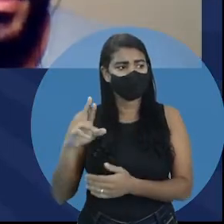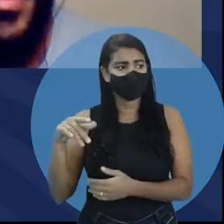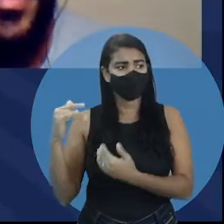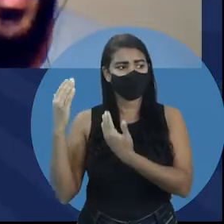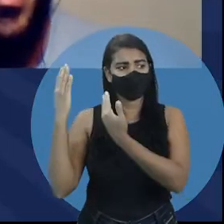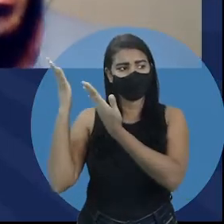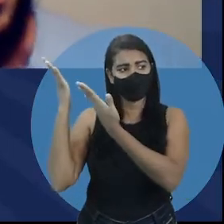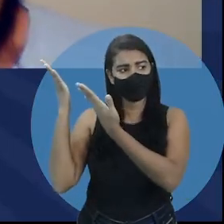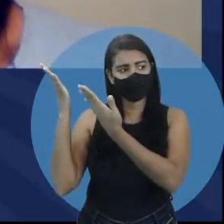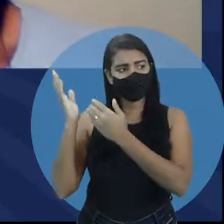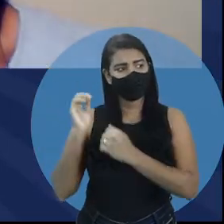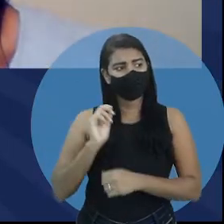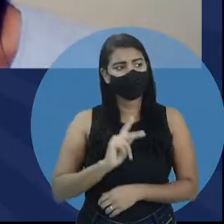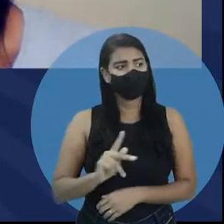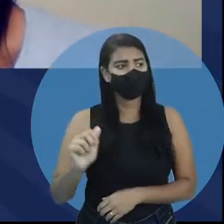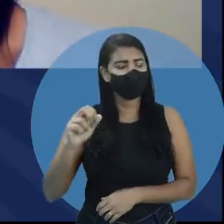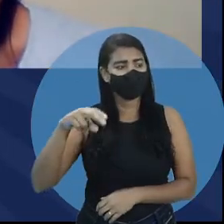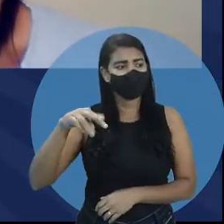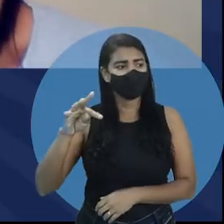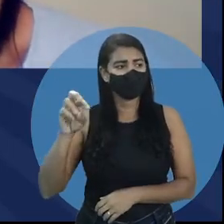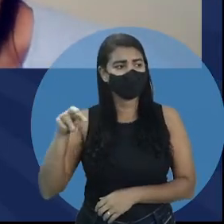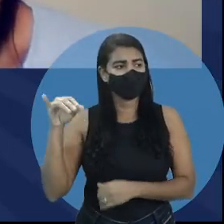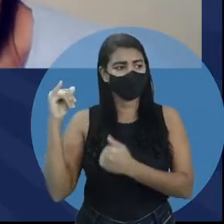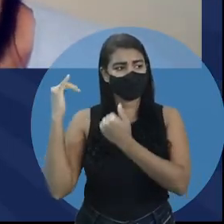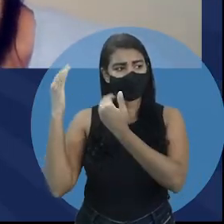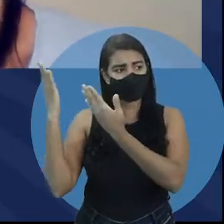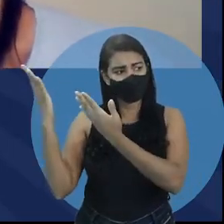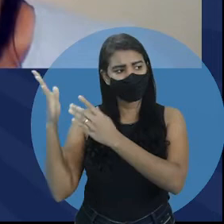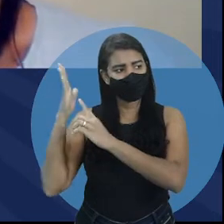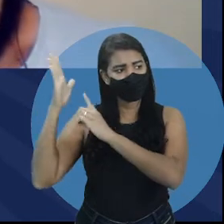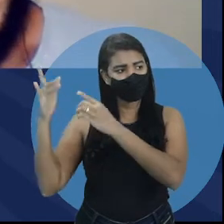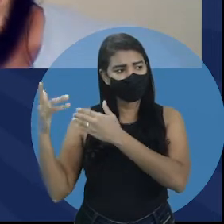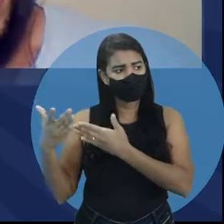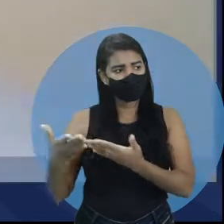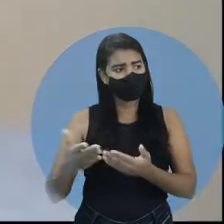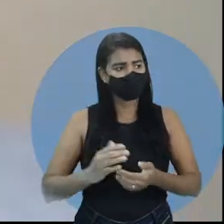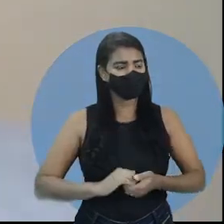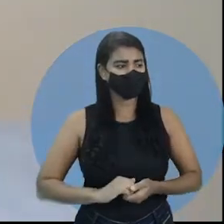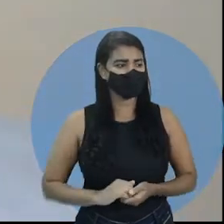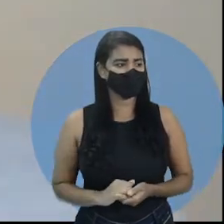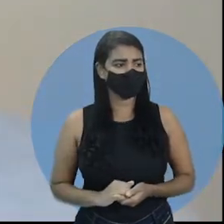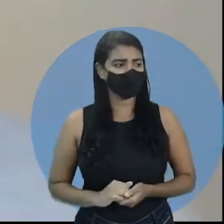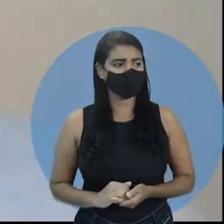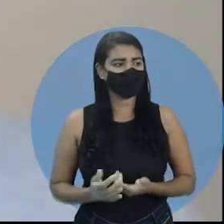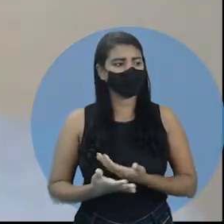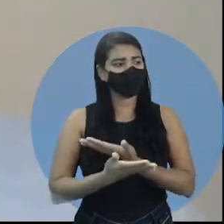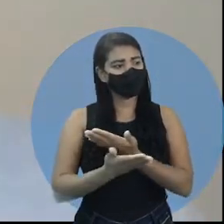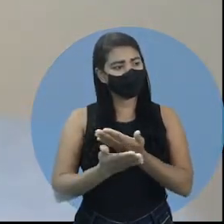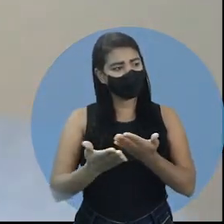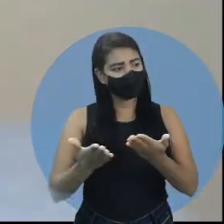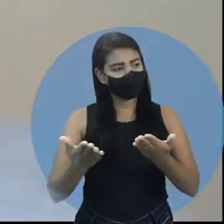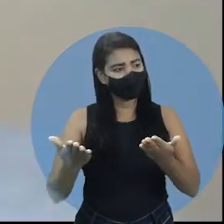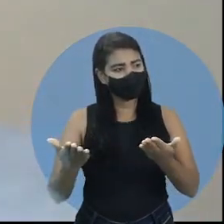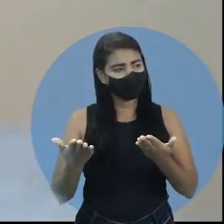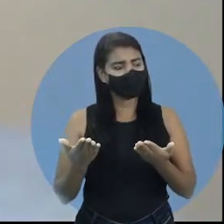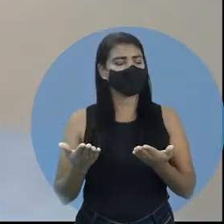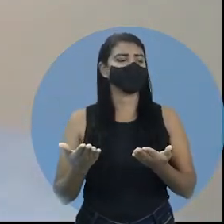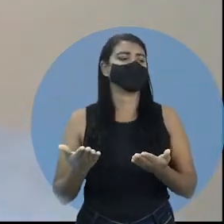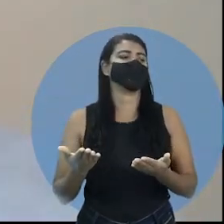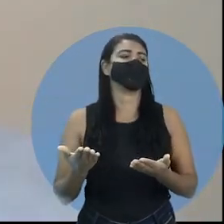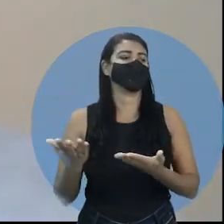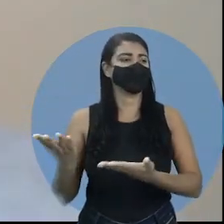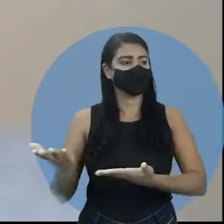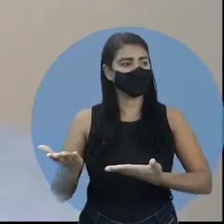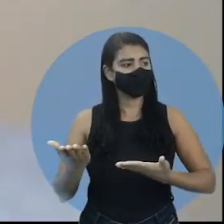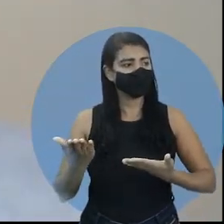Cadaval. Professor Antônio, com o senhor a palavra. Olá, pessoal. Olá a todos que nos assistem. É um